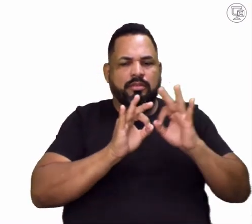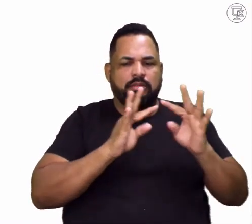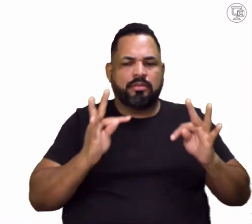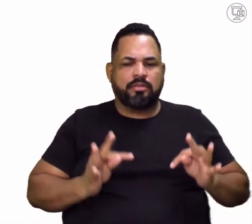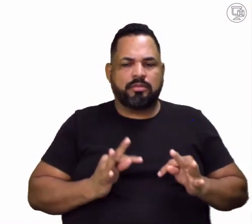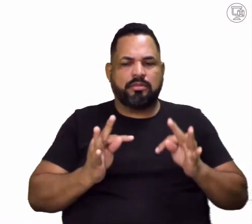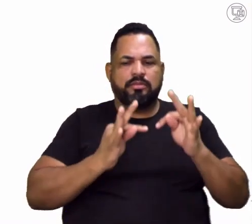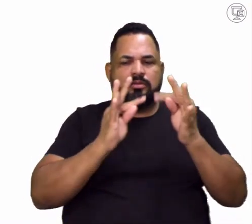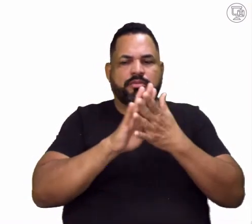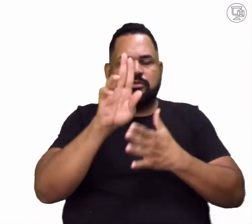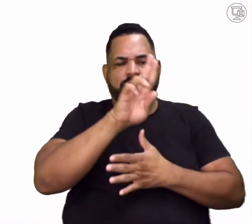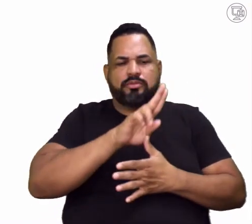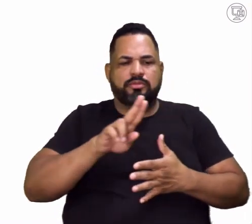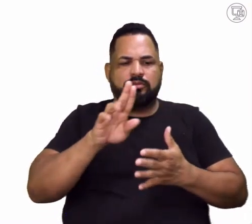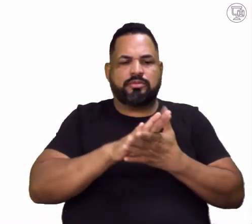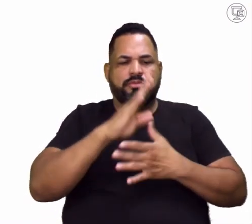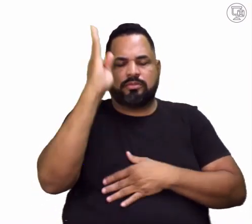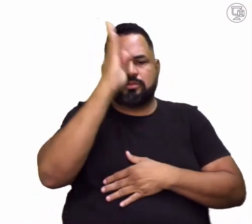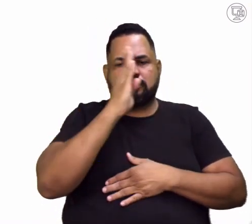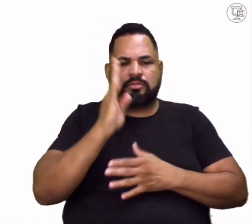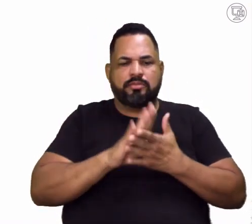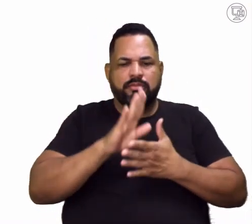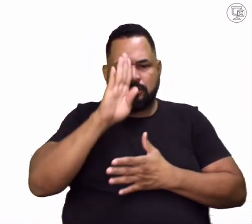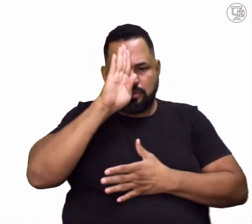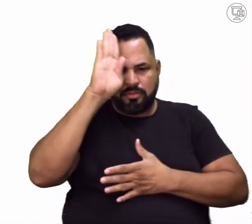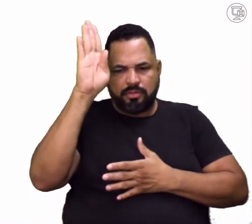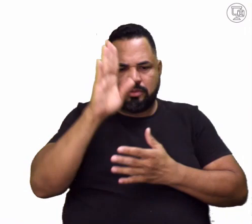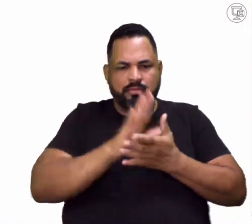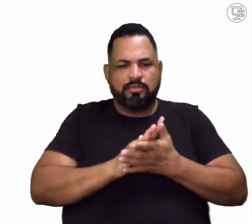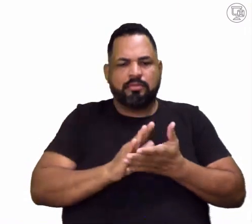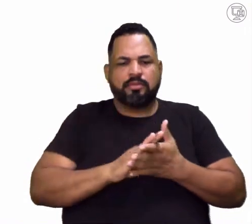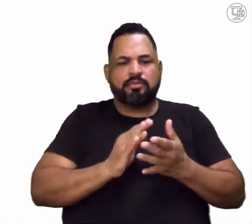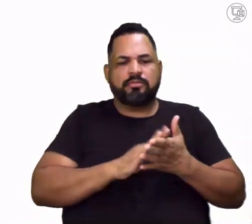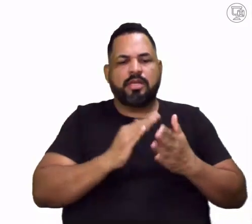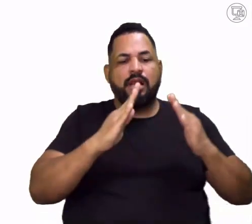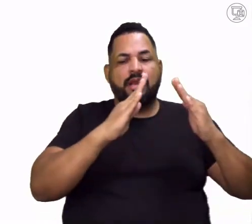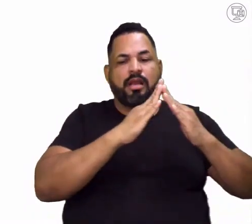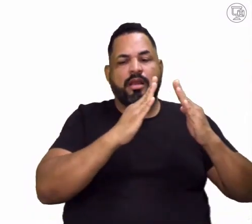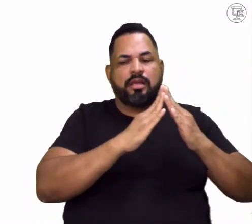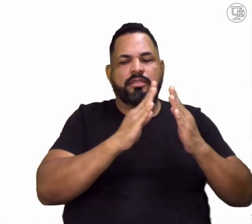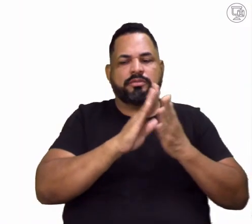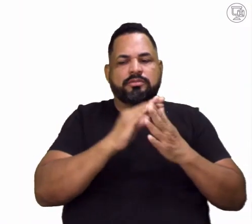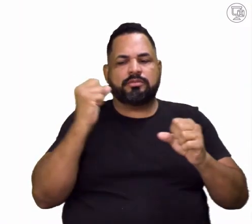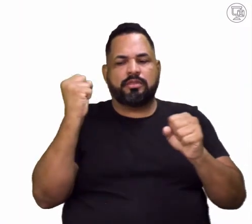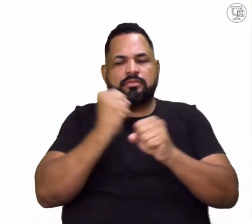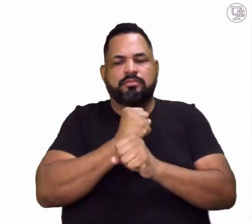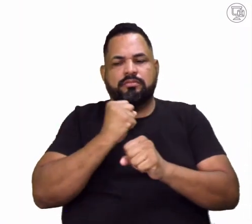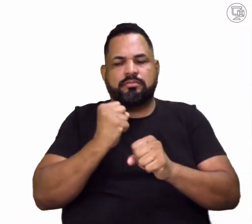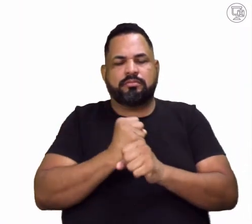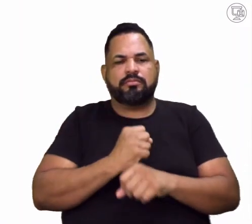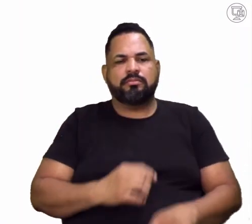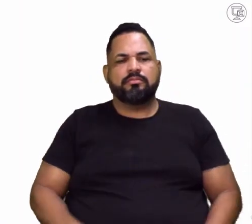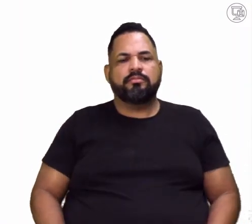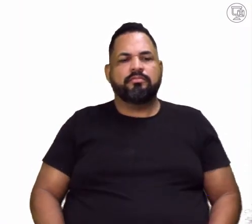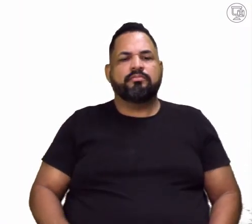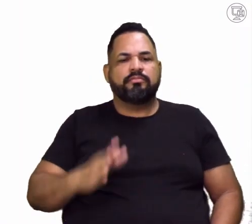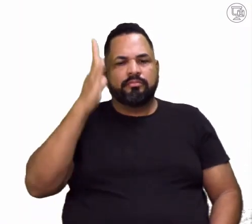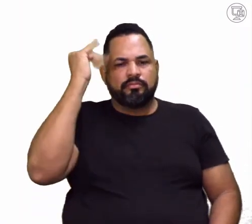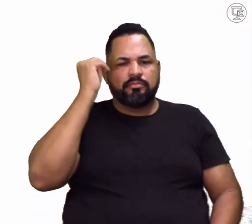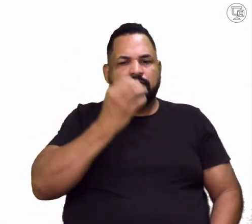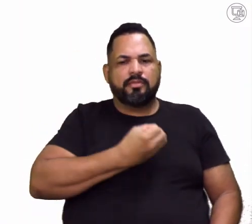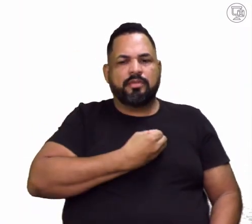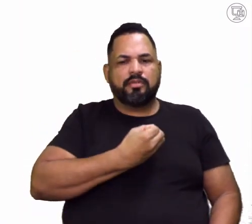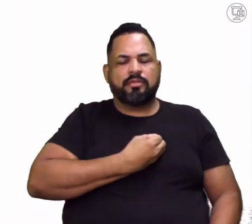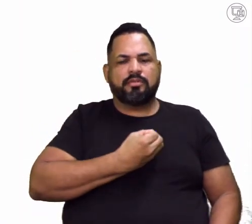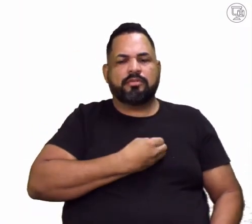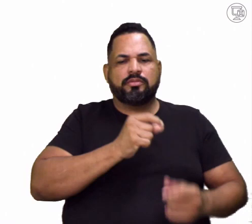principalmente no mercado imobiliário para casa principalmente para casa sabendo que o coeficiente de dilatação lineado o